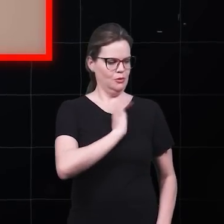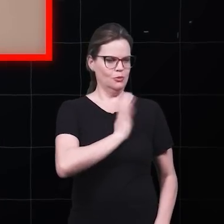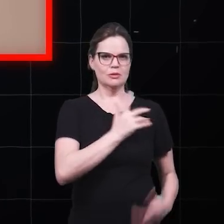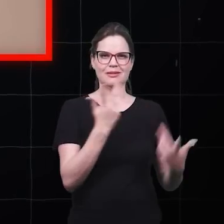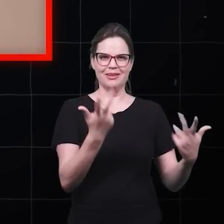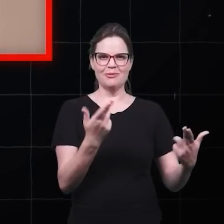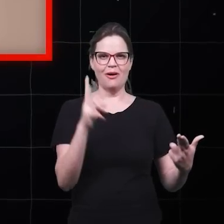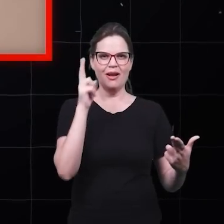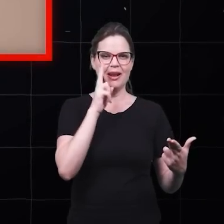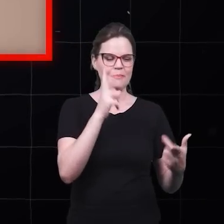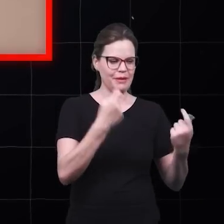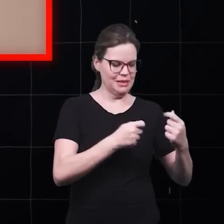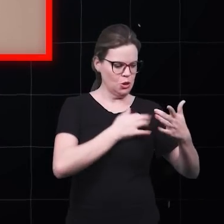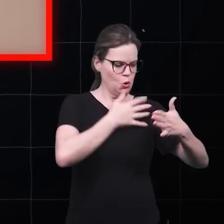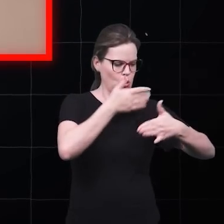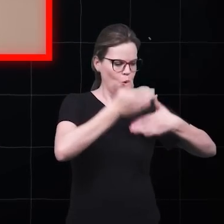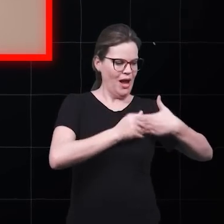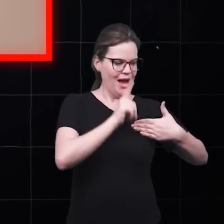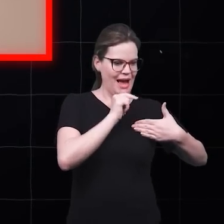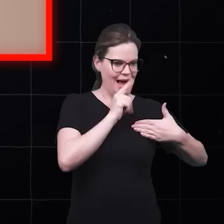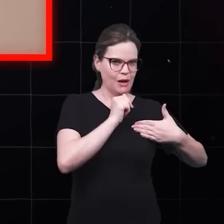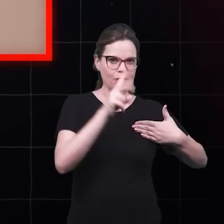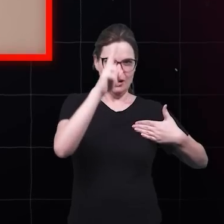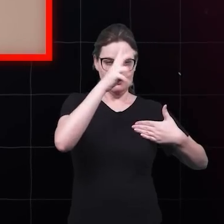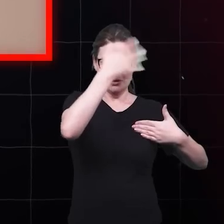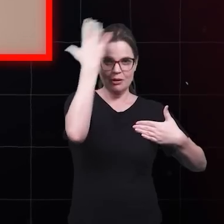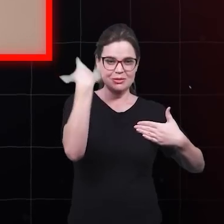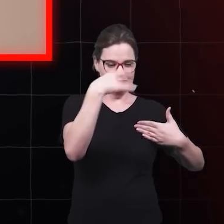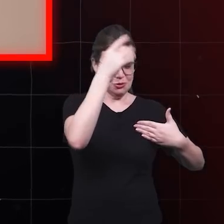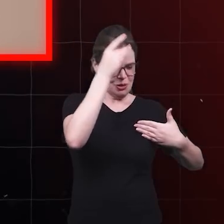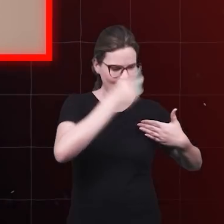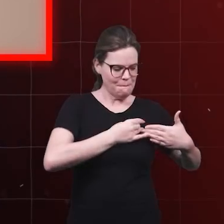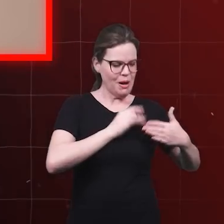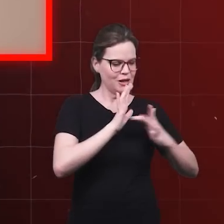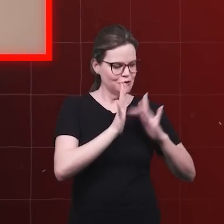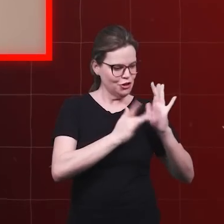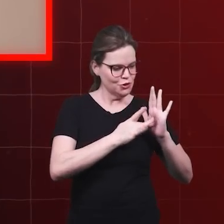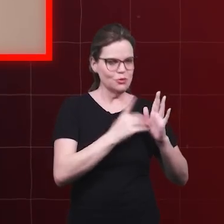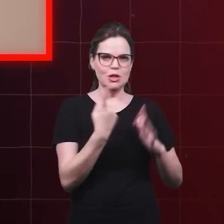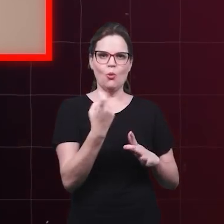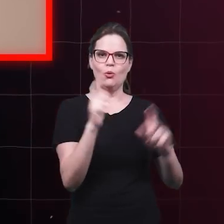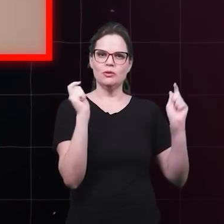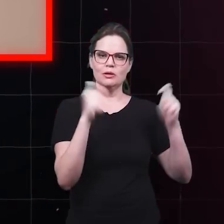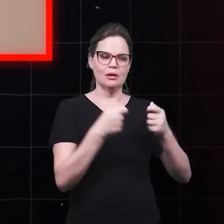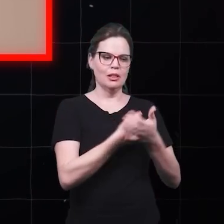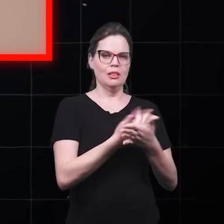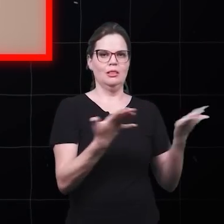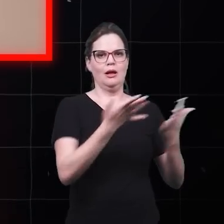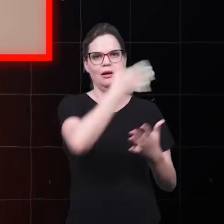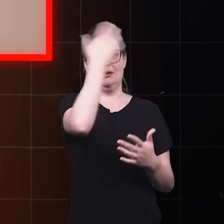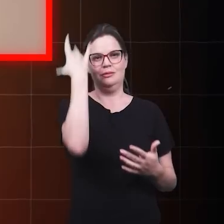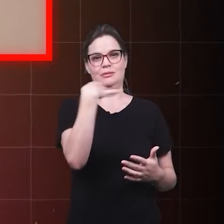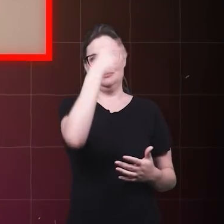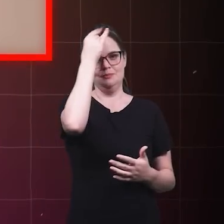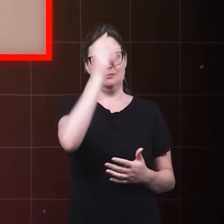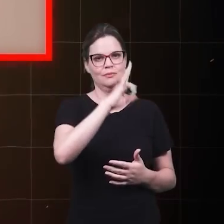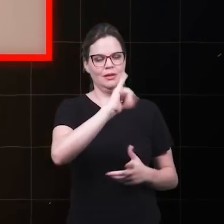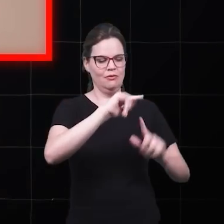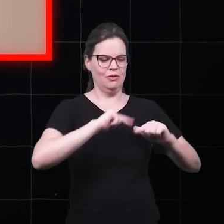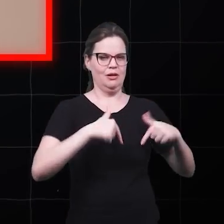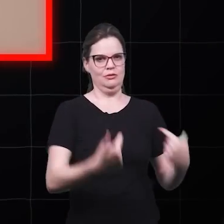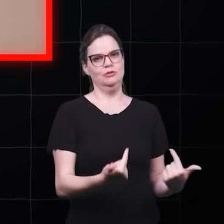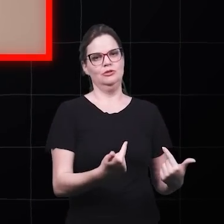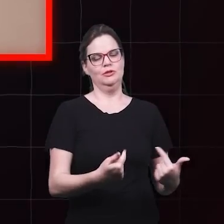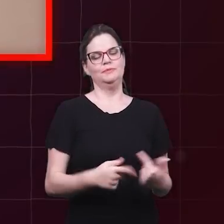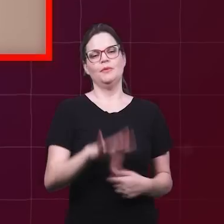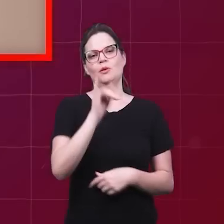as coisas, precisa estar agindo em nossa vida acima de todas as coisas. E quando nós vemos,